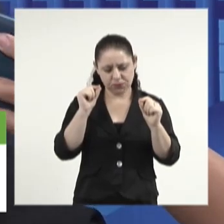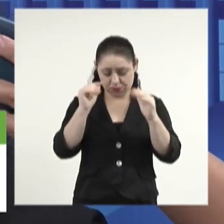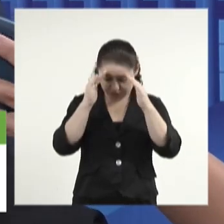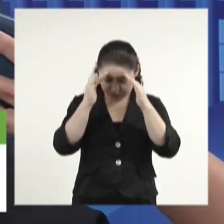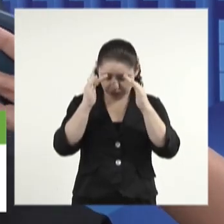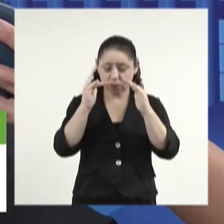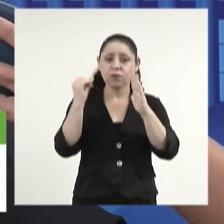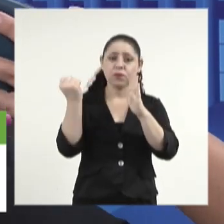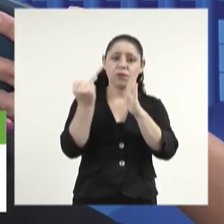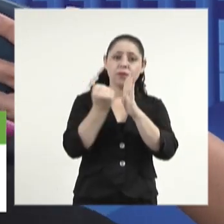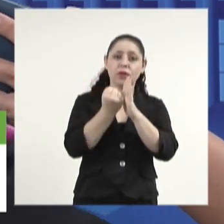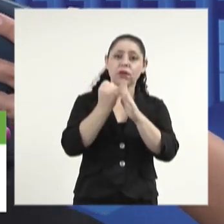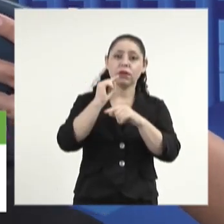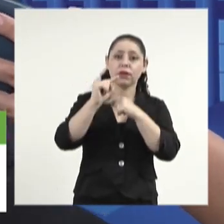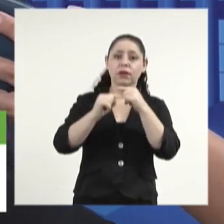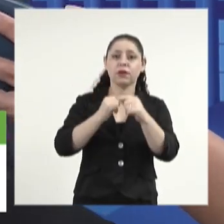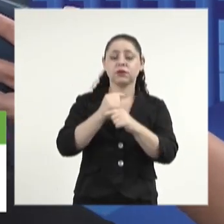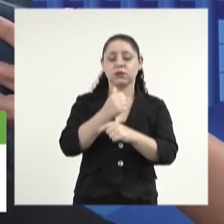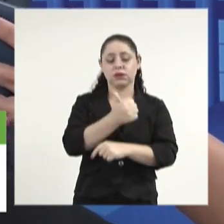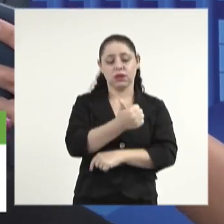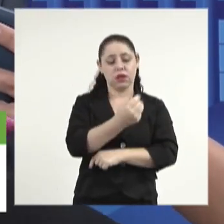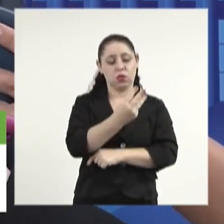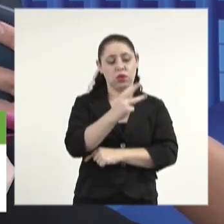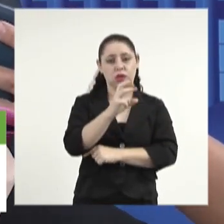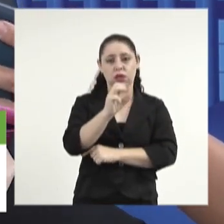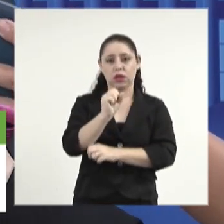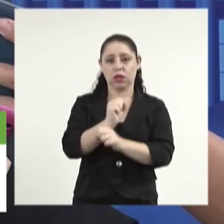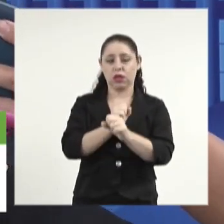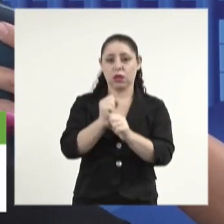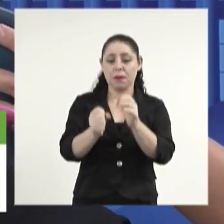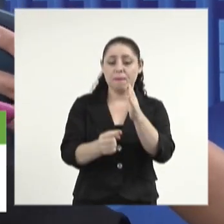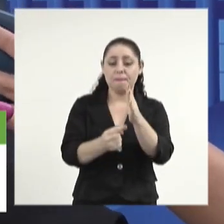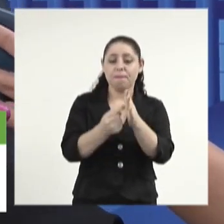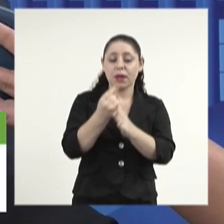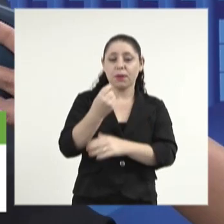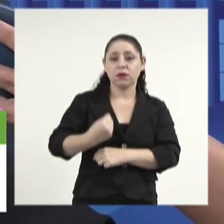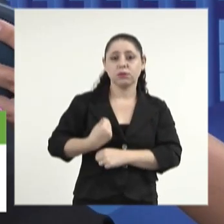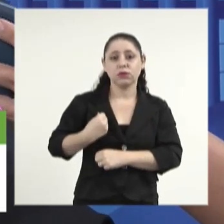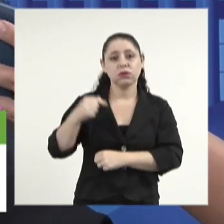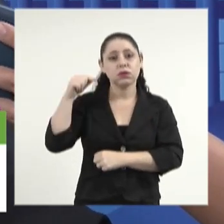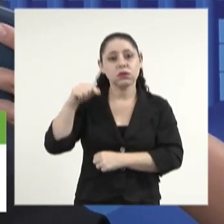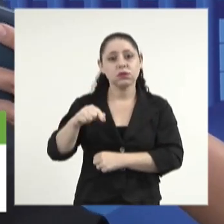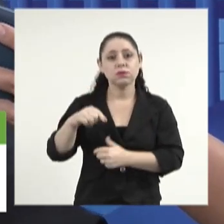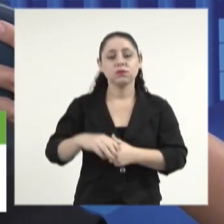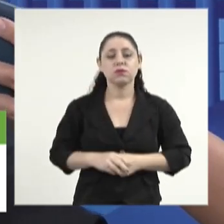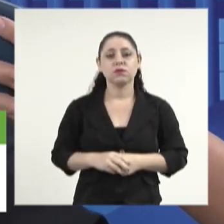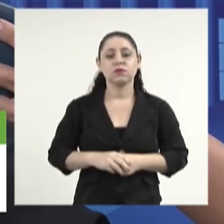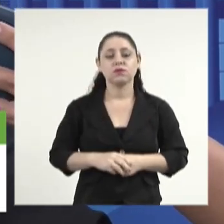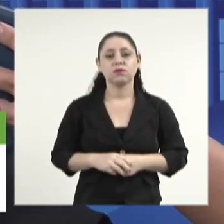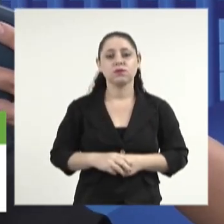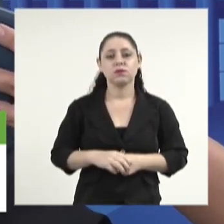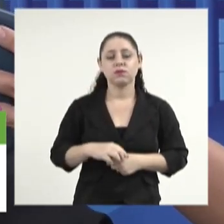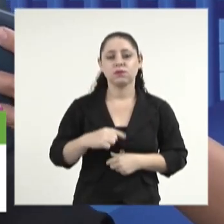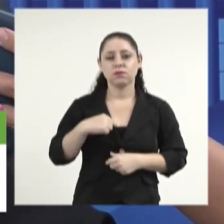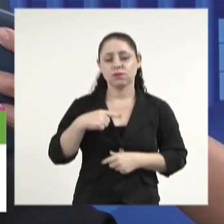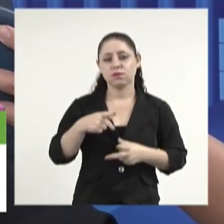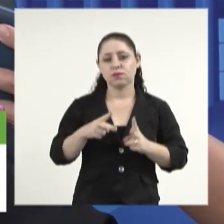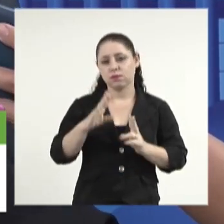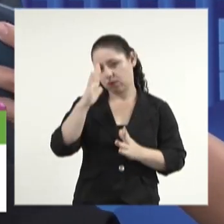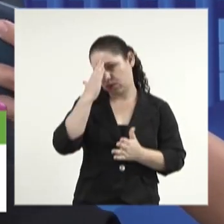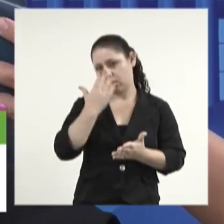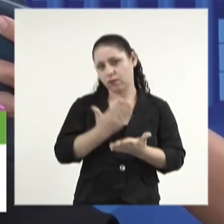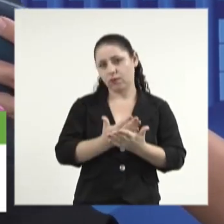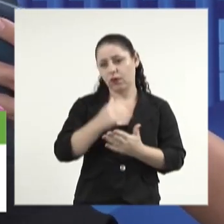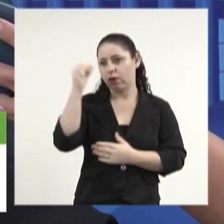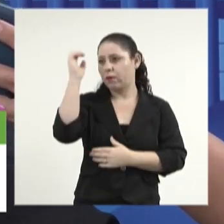reconhecer que depois de 130 anos da primeira nossa presença aqui, eu sempre acredito isto. A